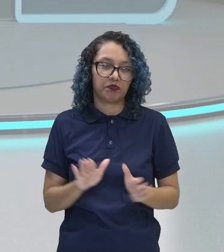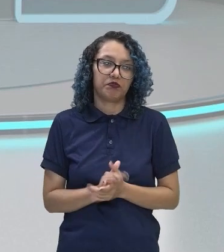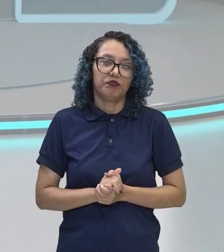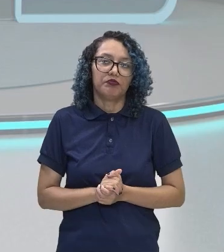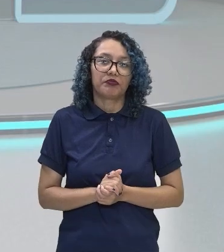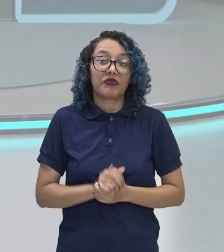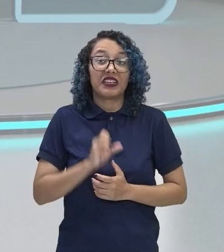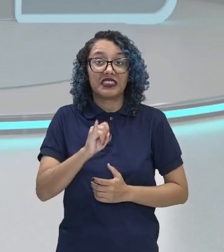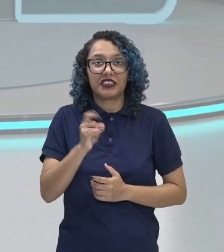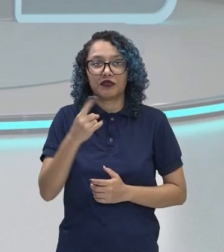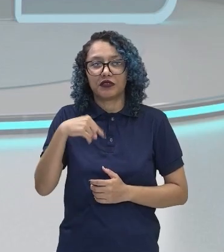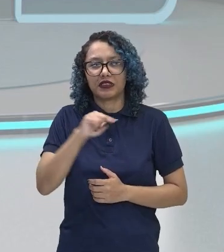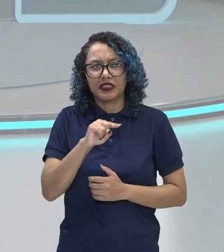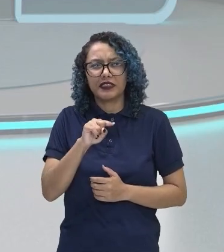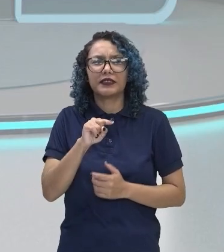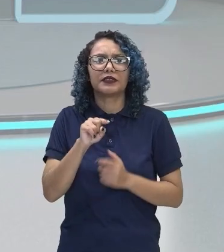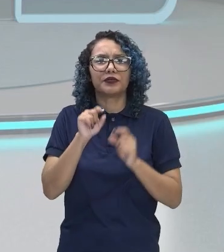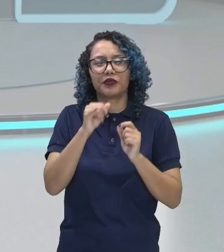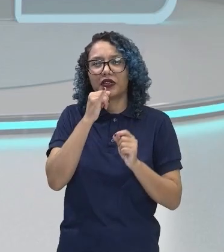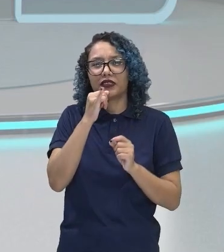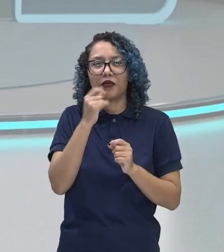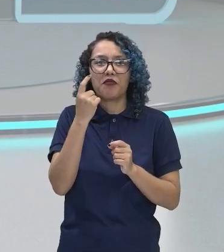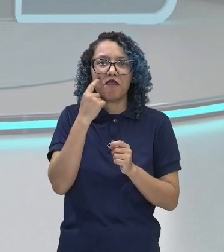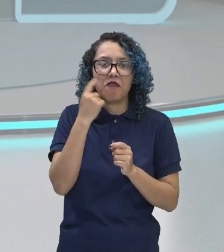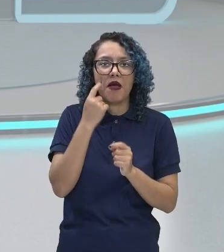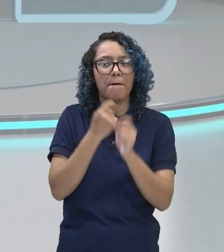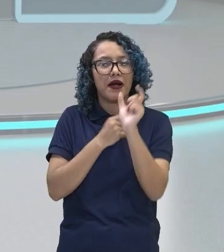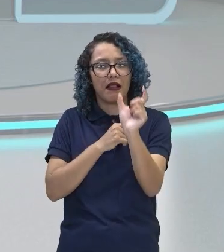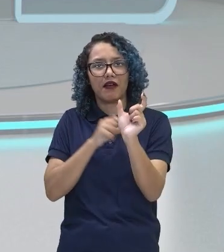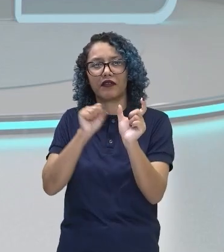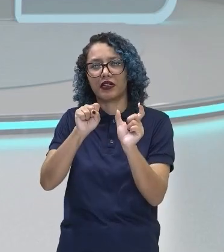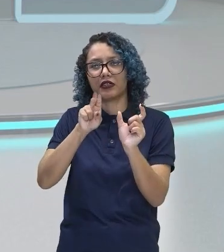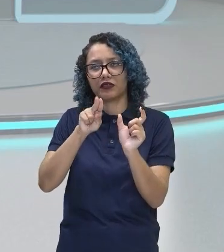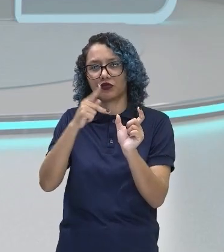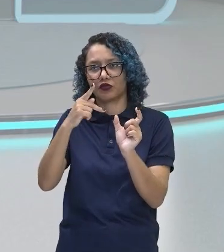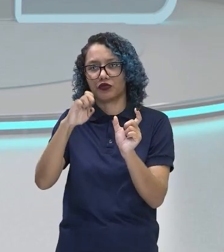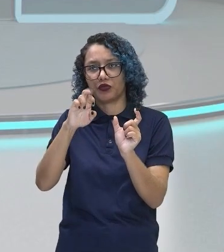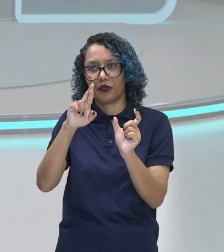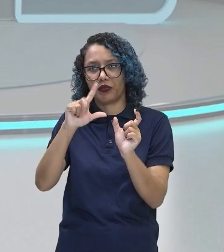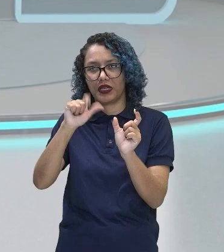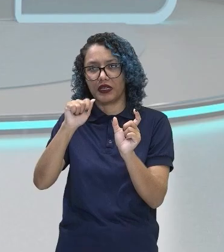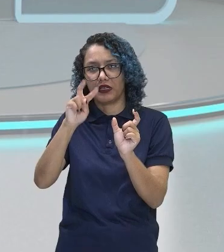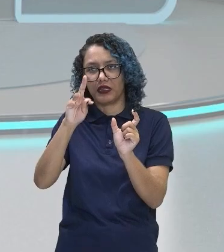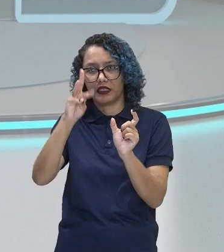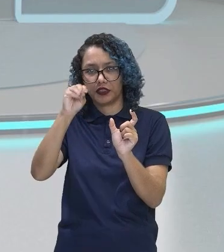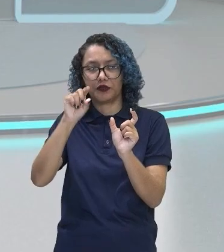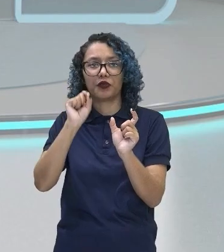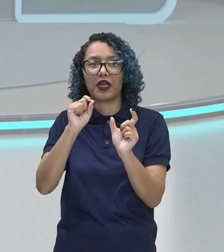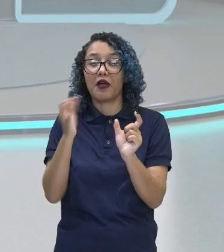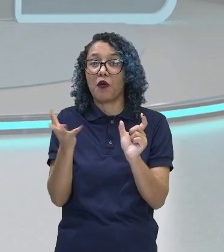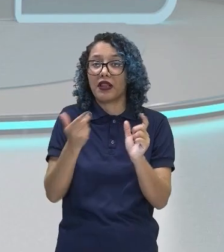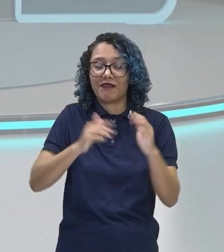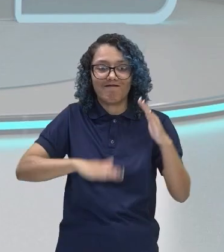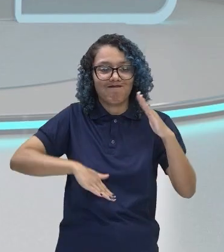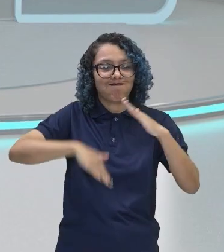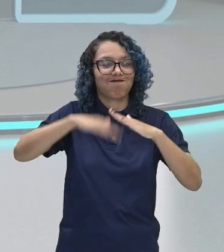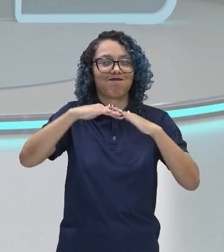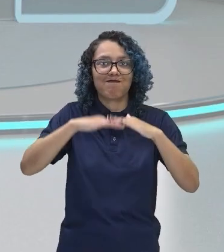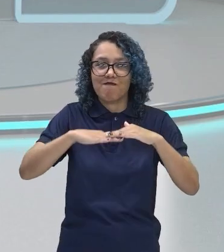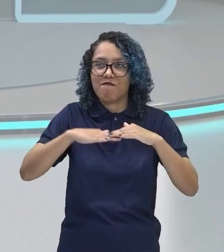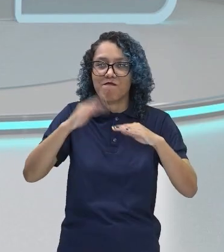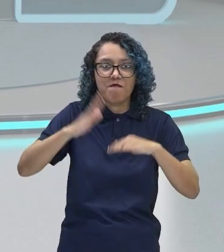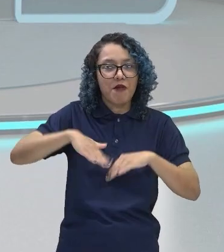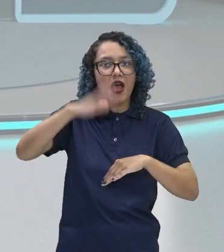ouvirem a palavra superlativo, lembre-se que é uma qualidade sempre elevada ao máximo. Pode ser para baixo ou para cima.